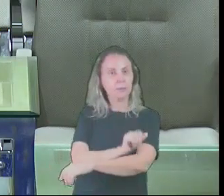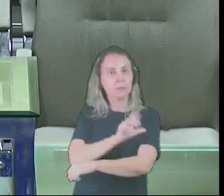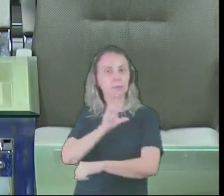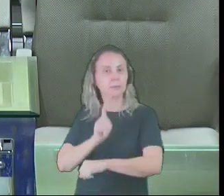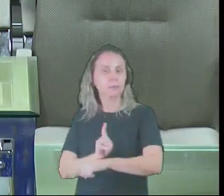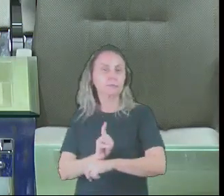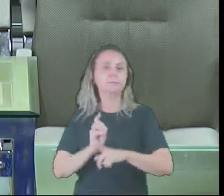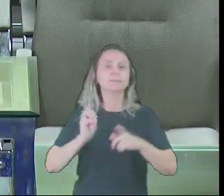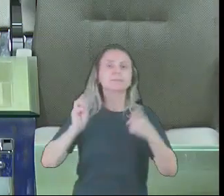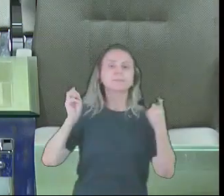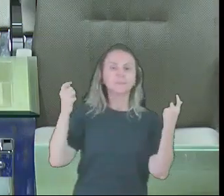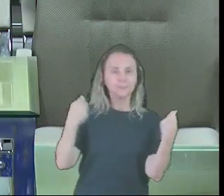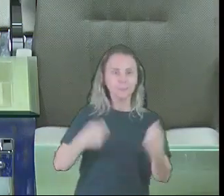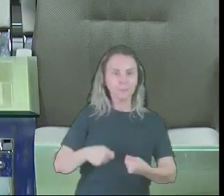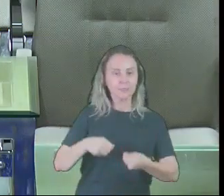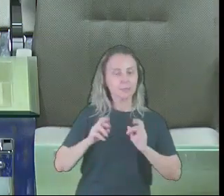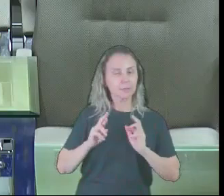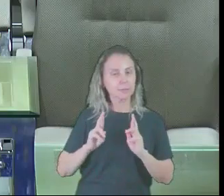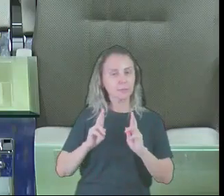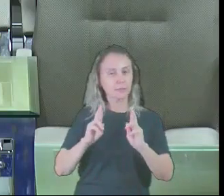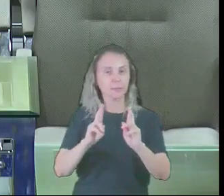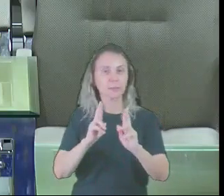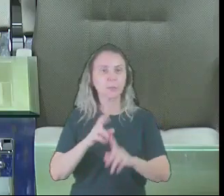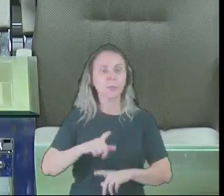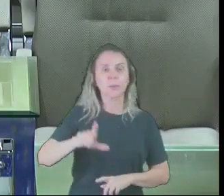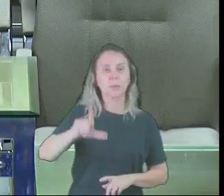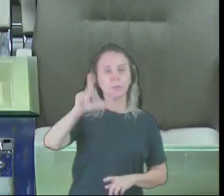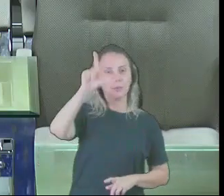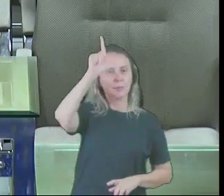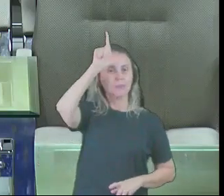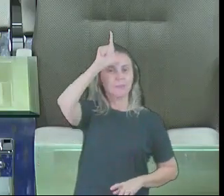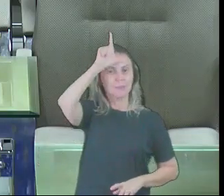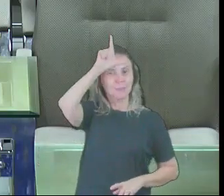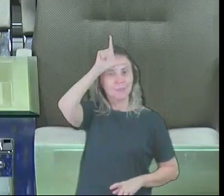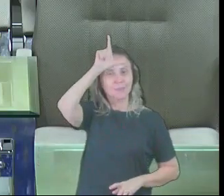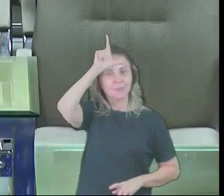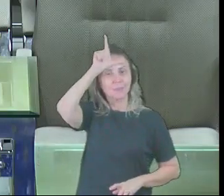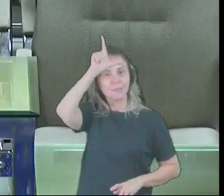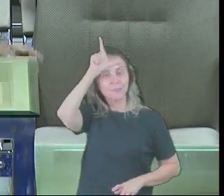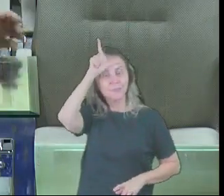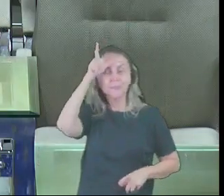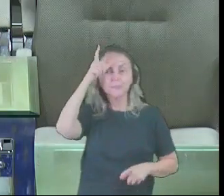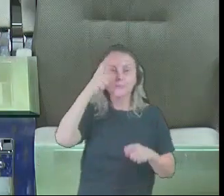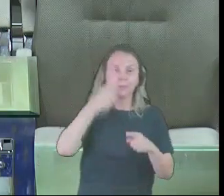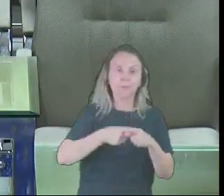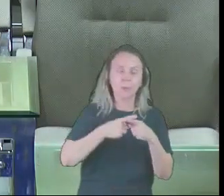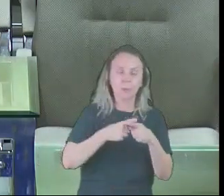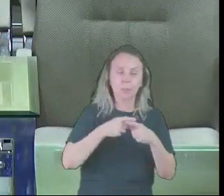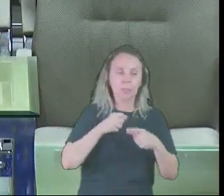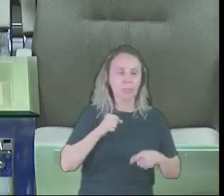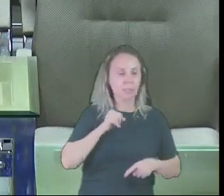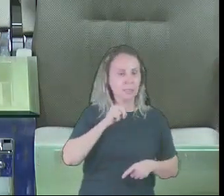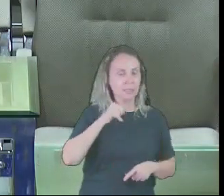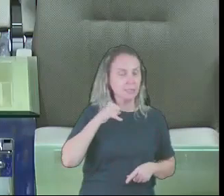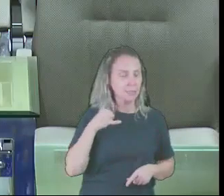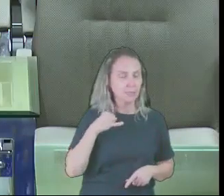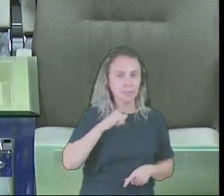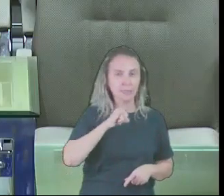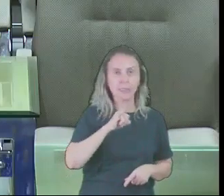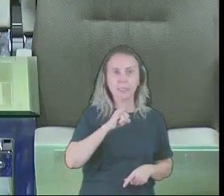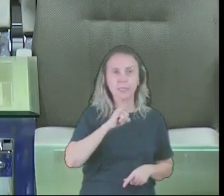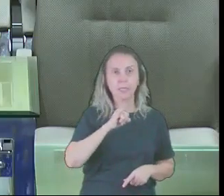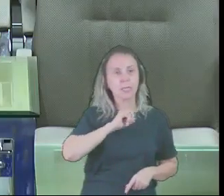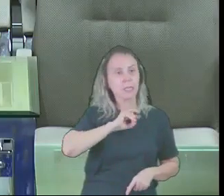louvor porque senão estão desrespeitando O próprio Deus e quando nós